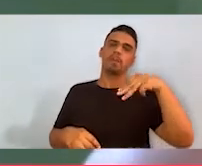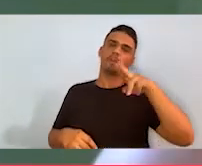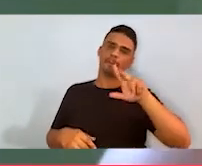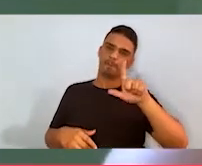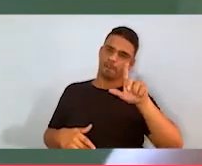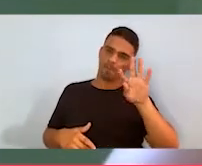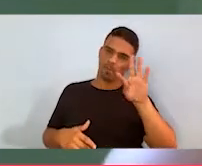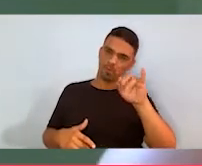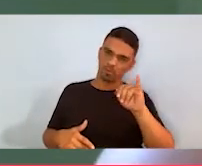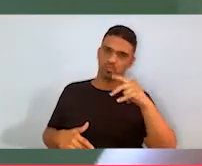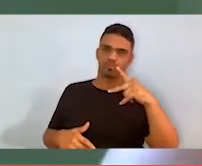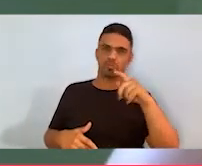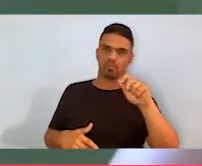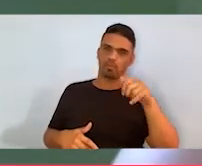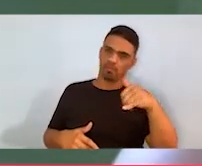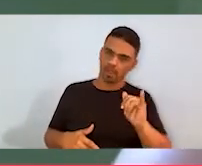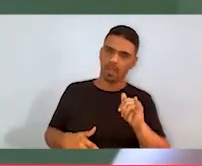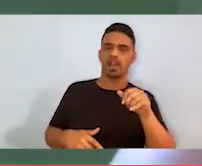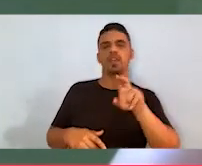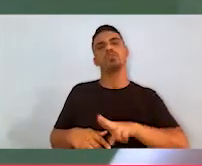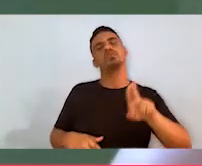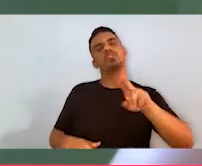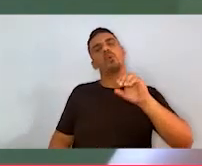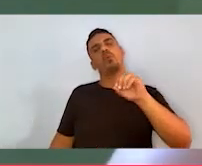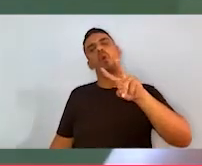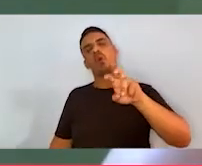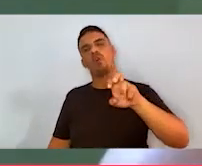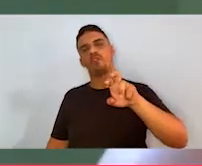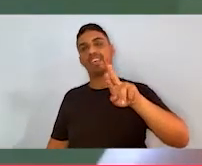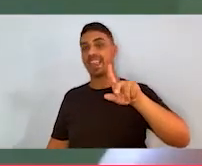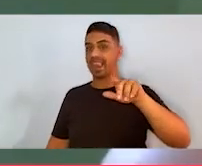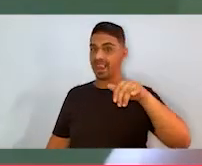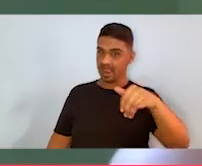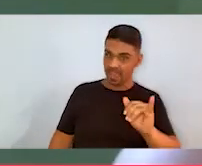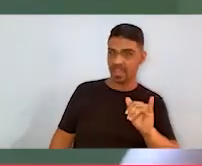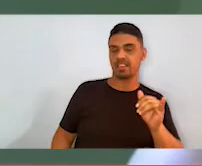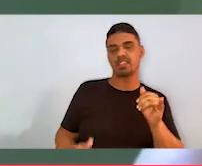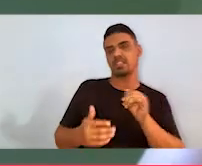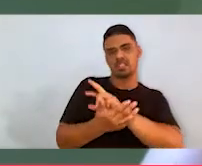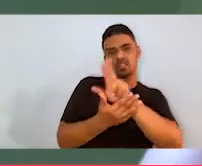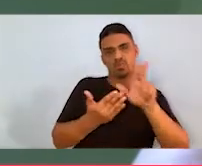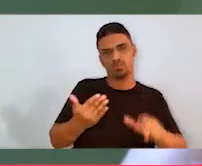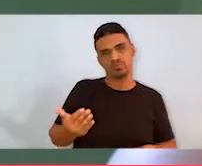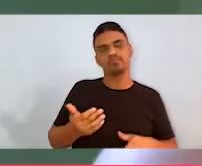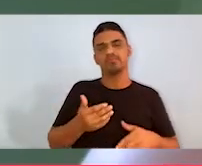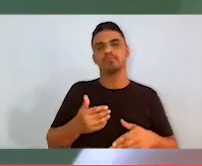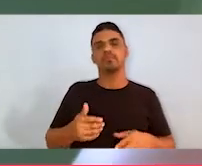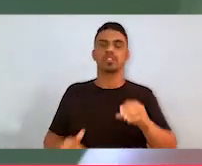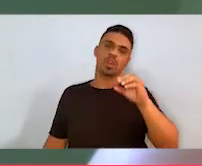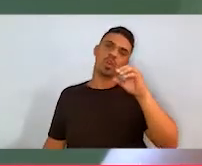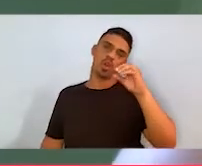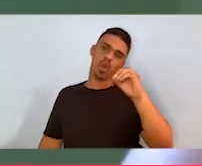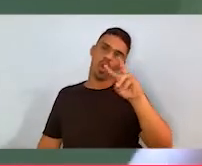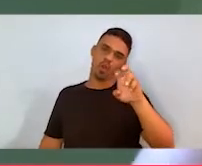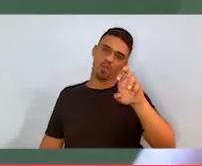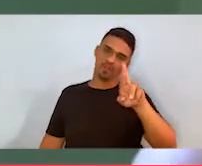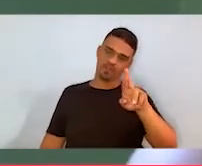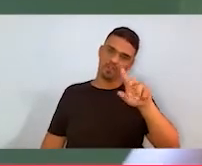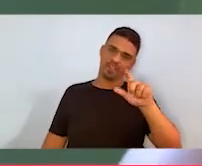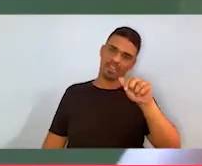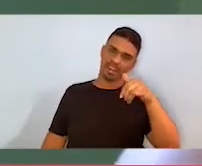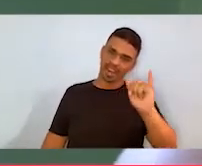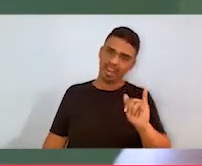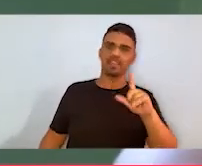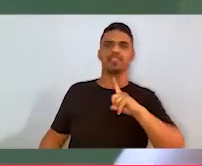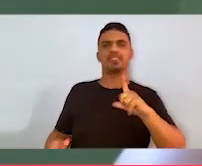multiply, eu usei uma overlay de uma coisa que não era pixel art. Então, se é só uma overlay da própria pixel art,